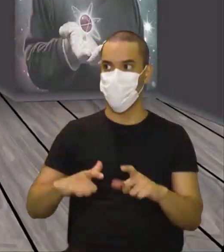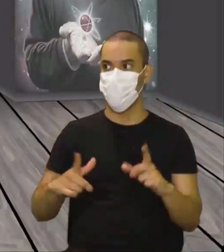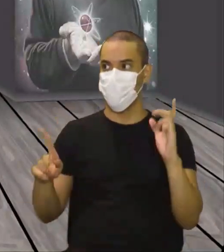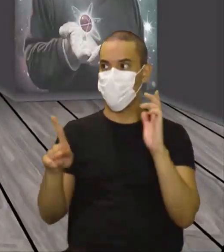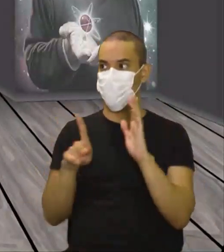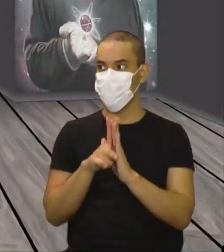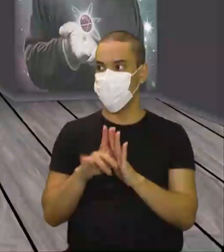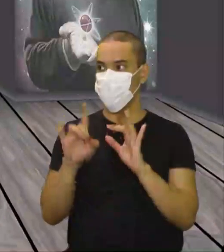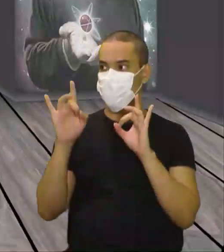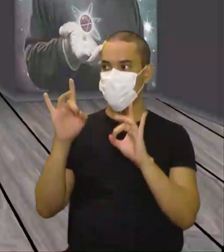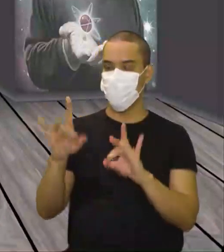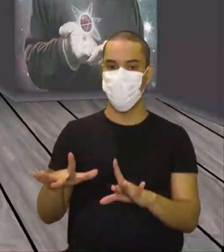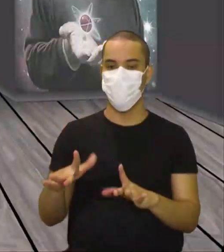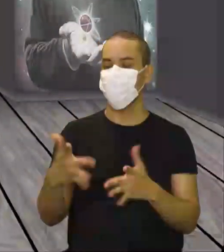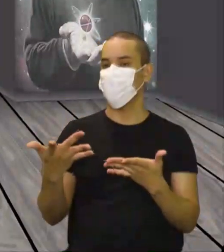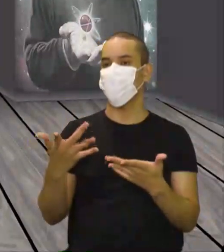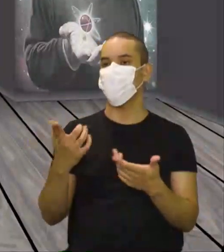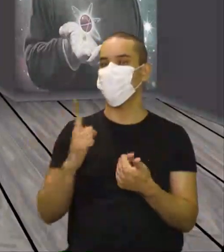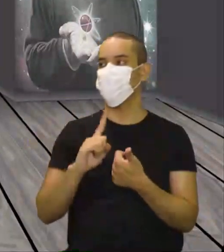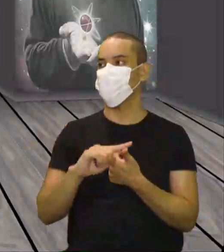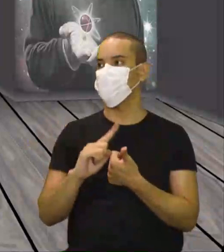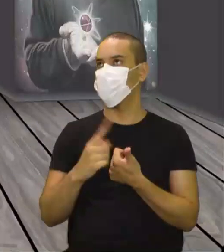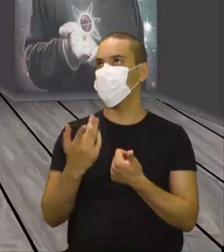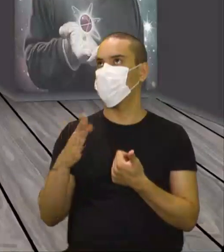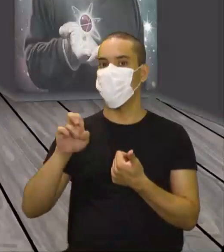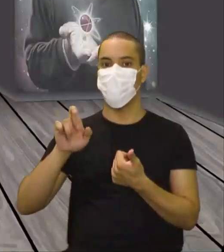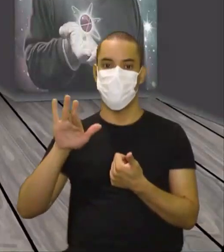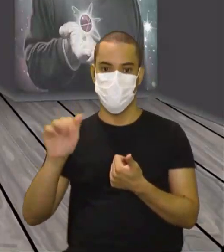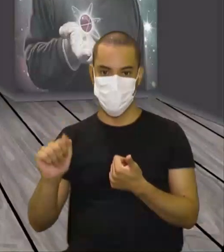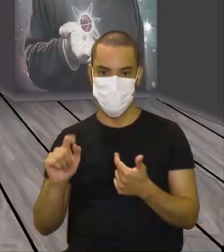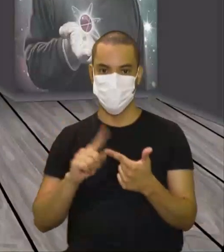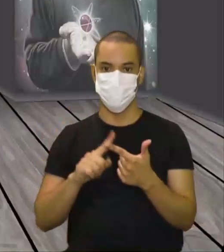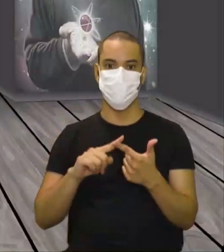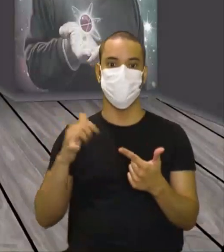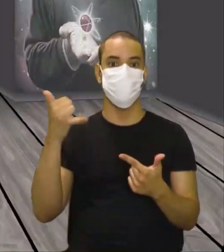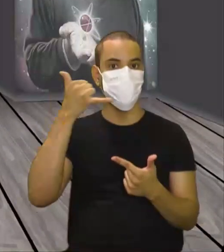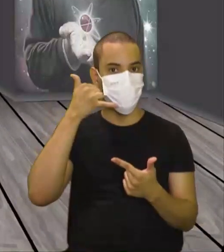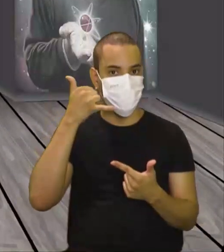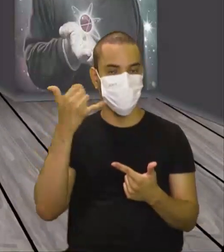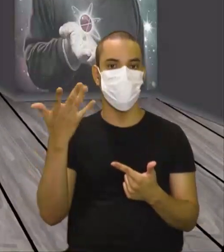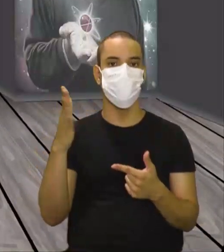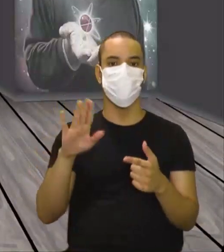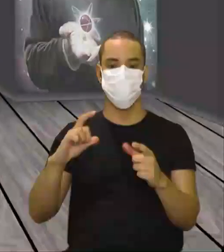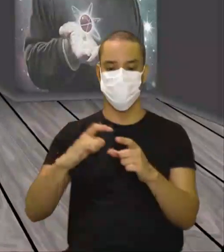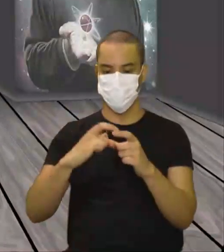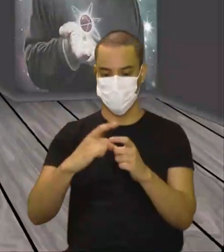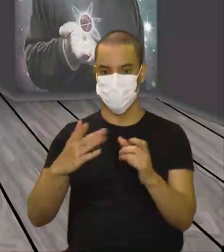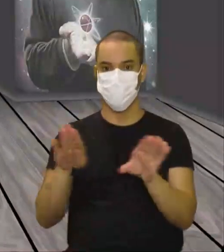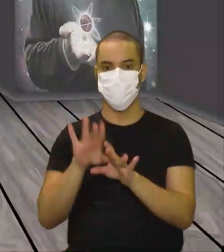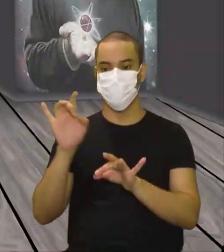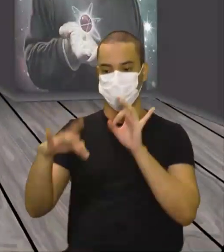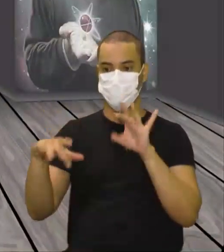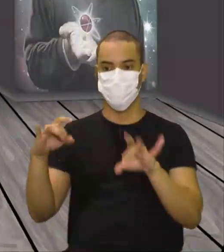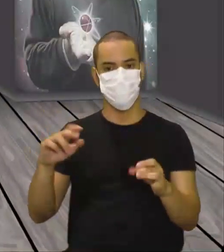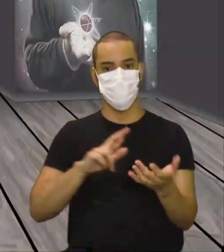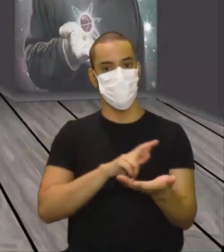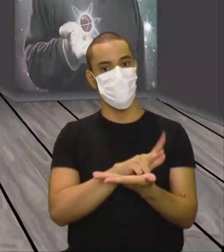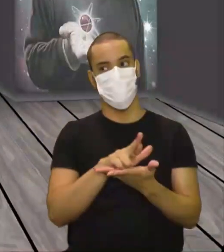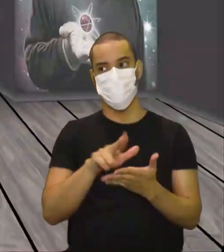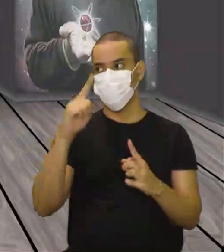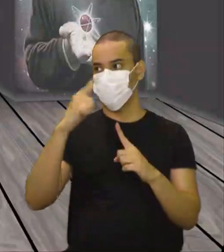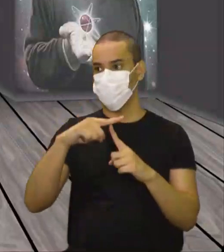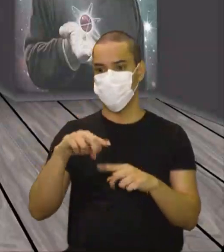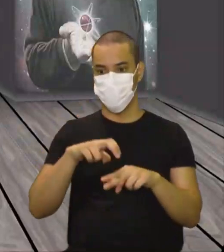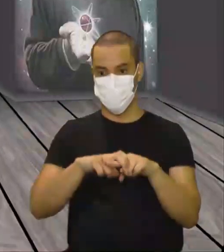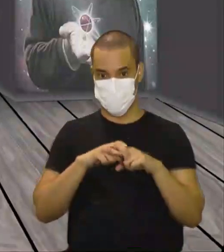descartar bateria, para descartar bateria de celular recarregável, vários tipos. Então, se